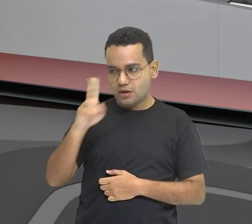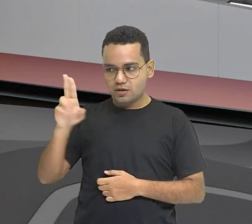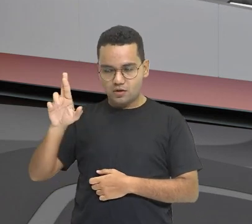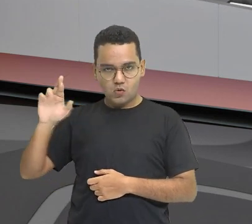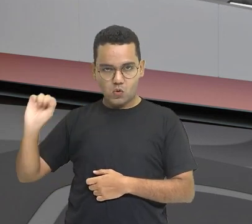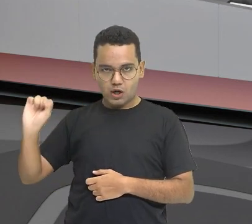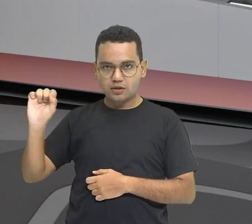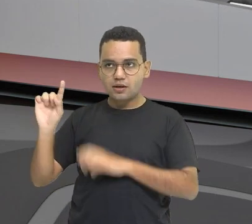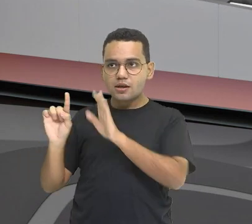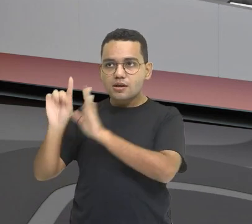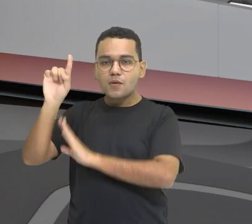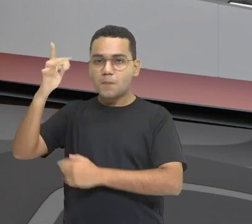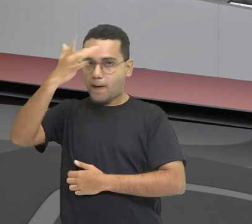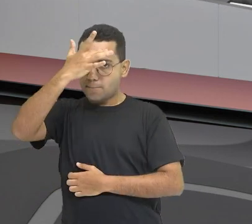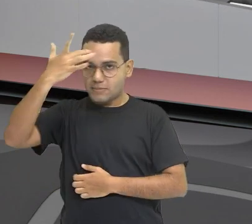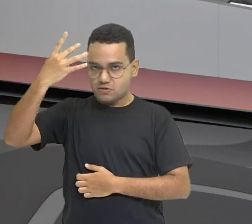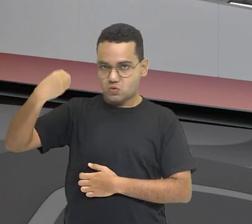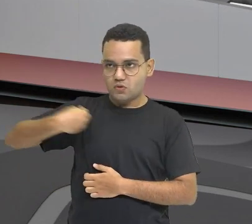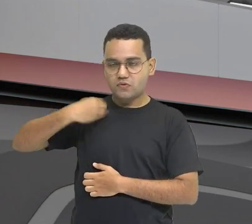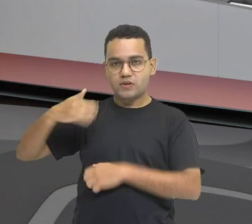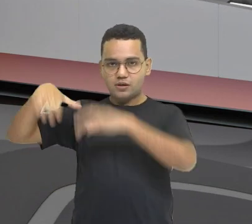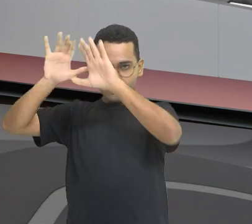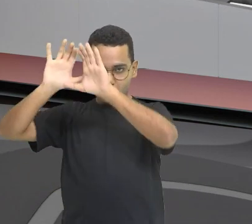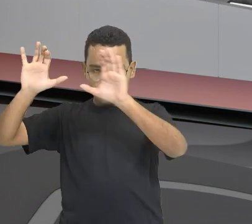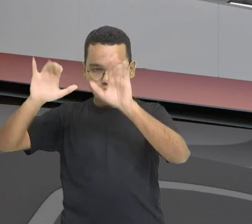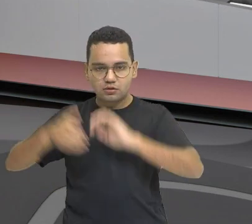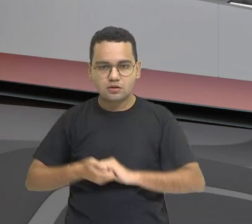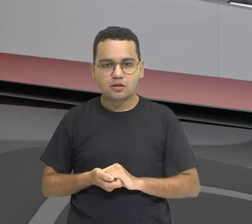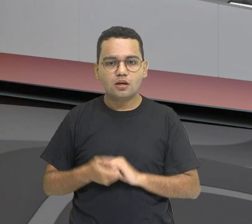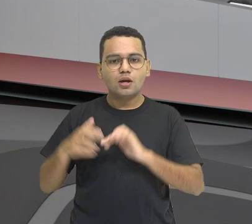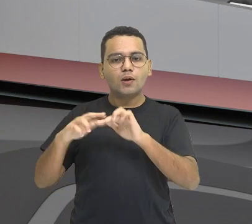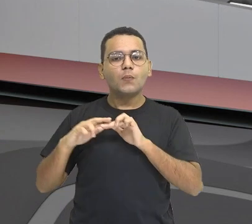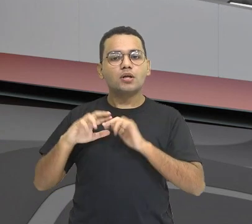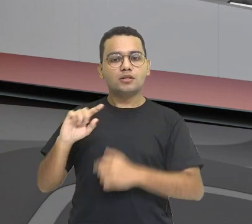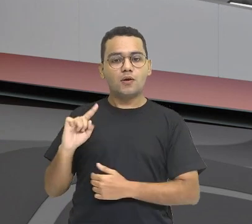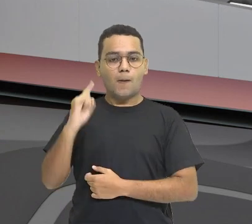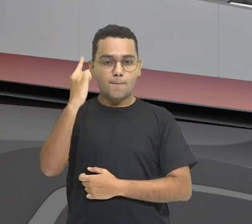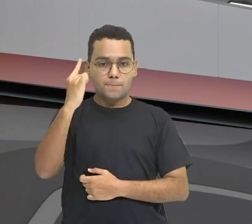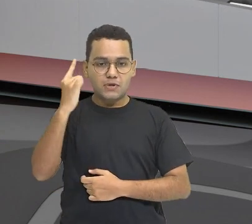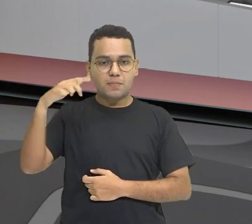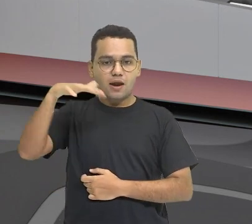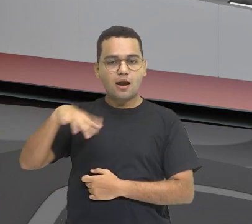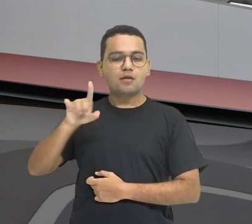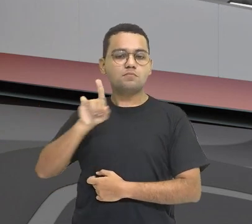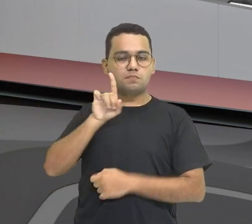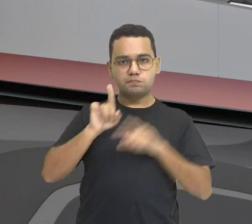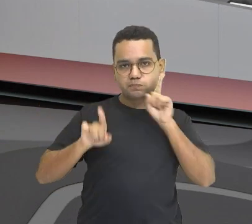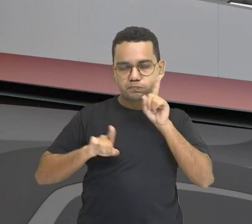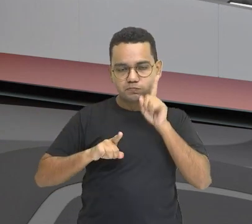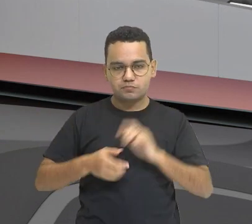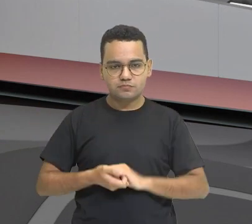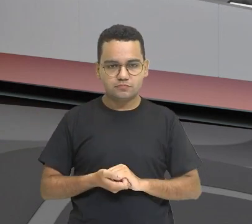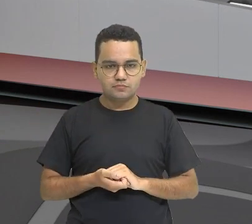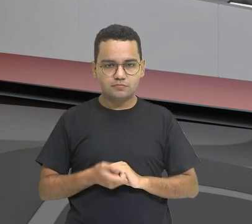Soviética mandou Yuri Gagarin para o espaço, tá? Lançando também o seu primeiro astronauta norte-americano ao espaço. E